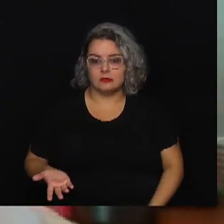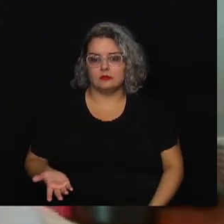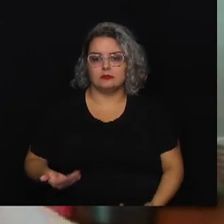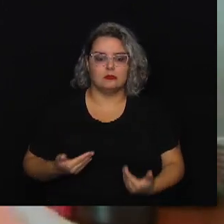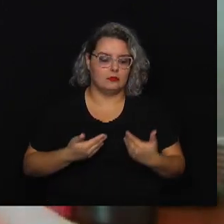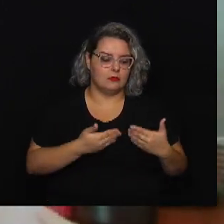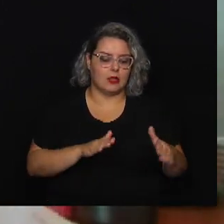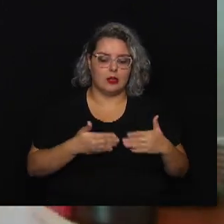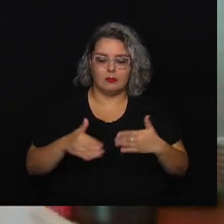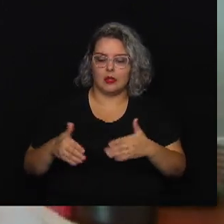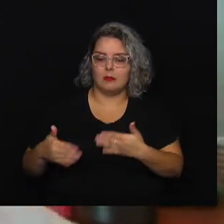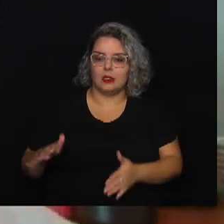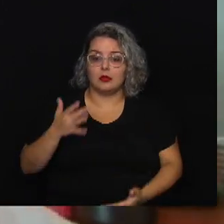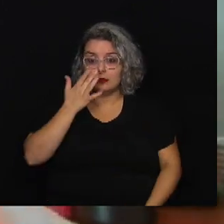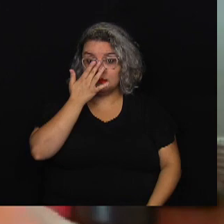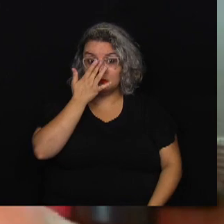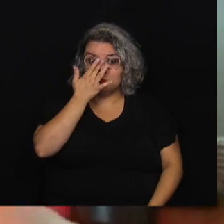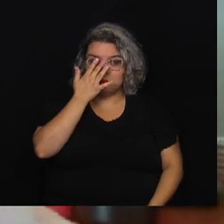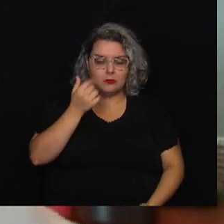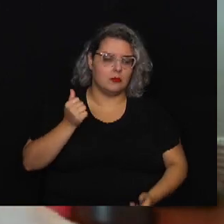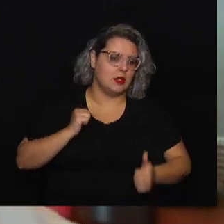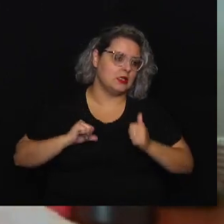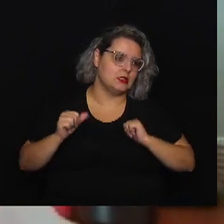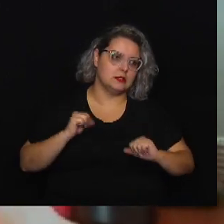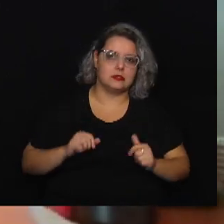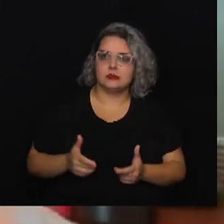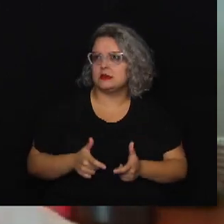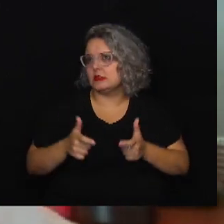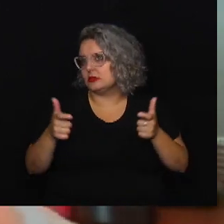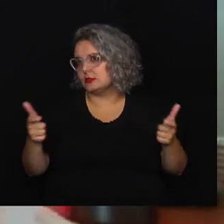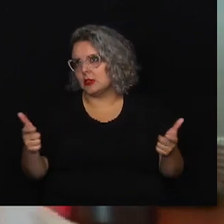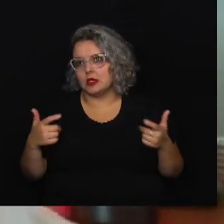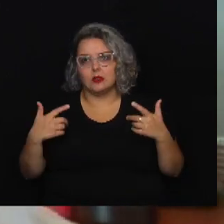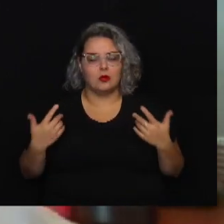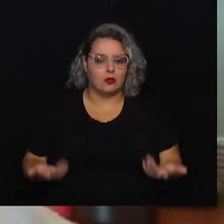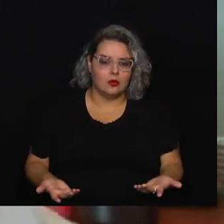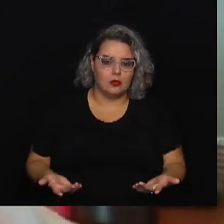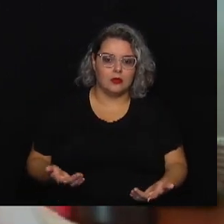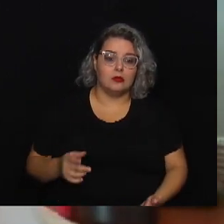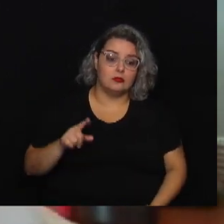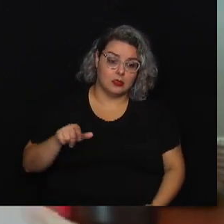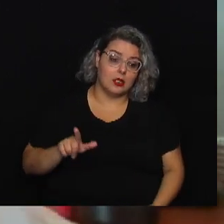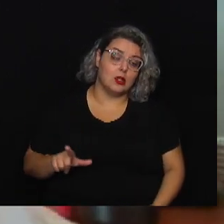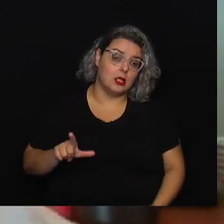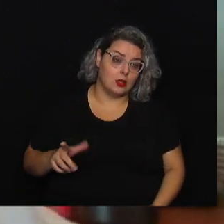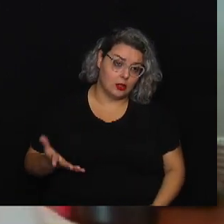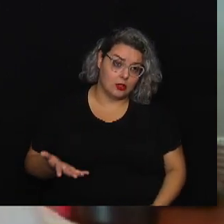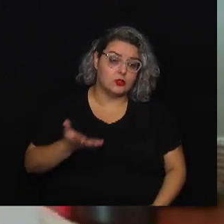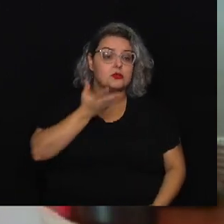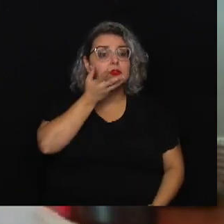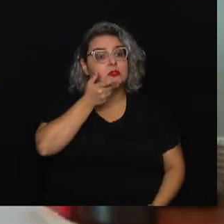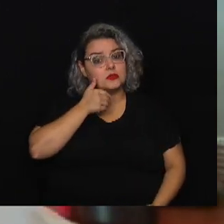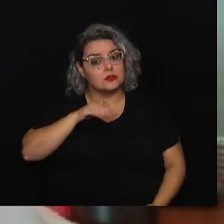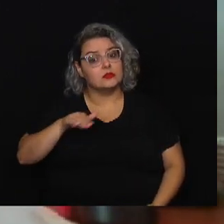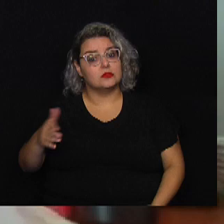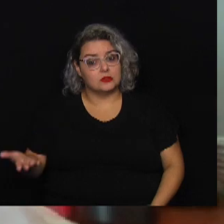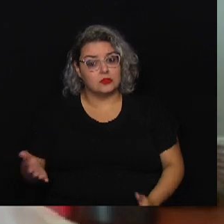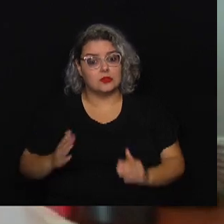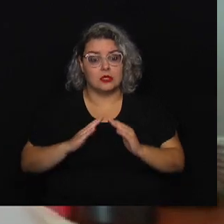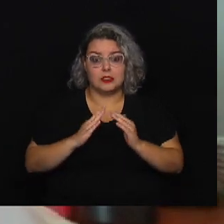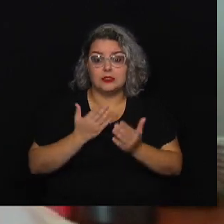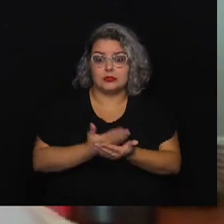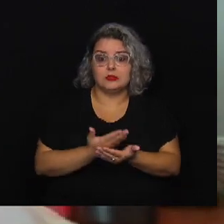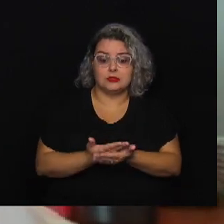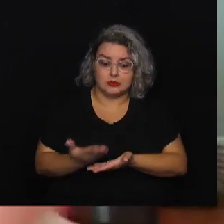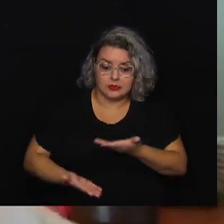desencadeou, né, uma super ansiedade, e isso, é claro, muitas crianças, a escola vai ter que se haver com isso, e as